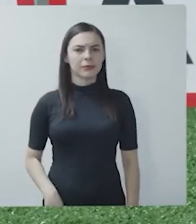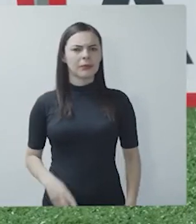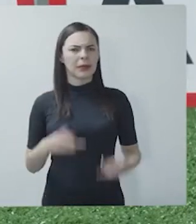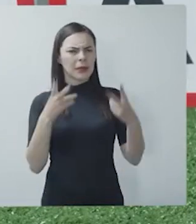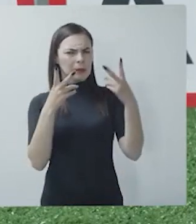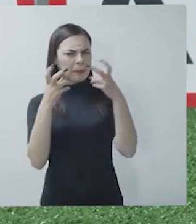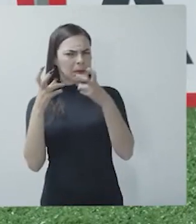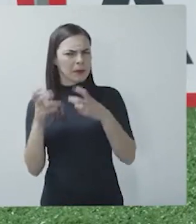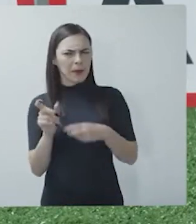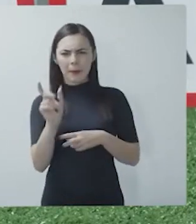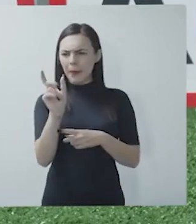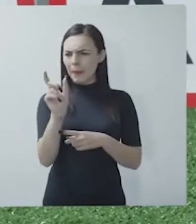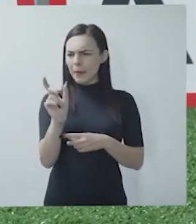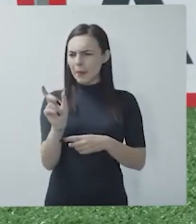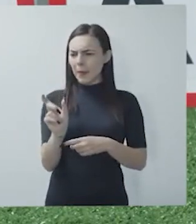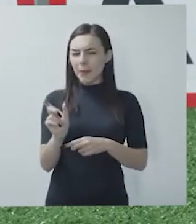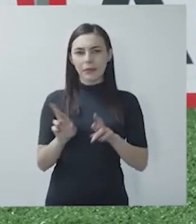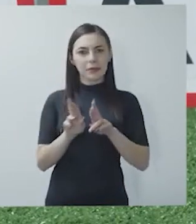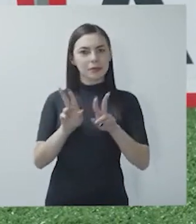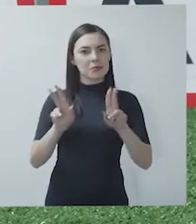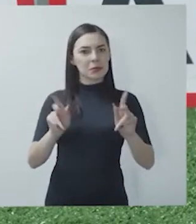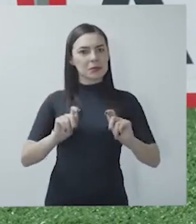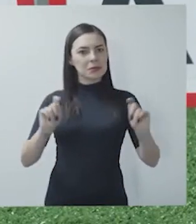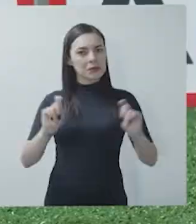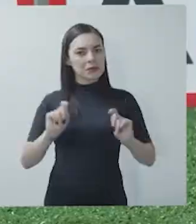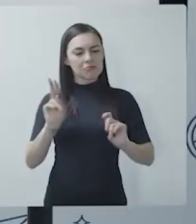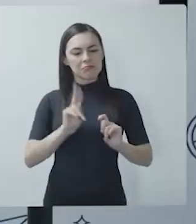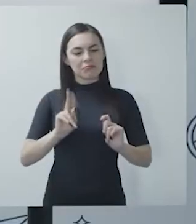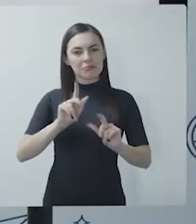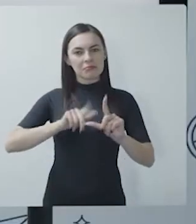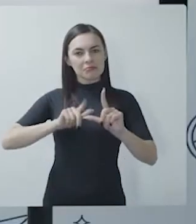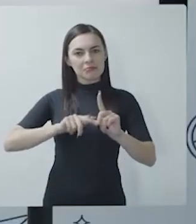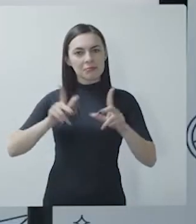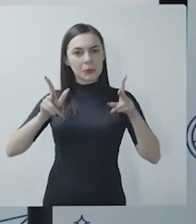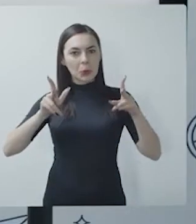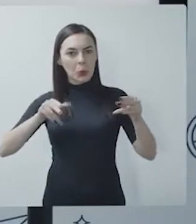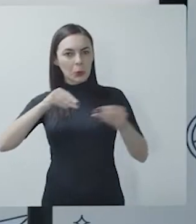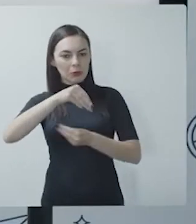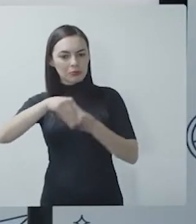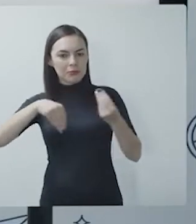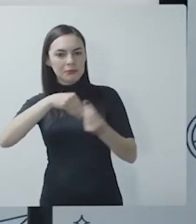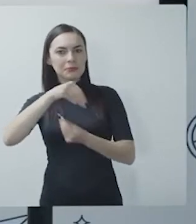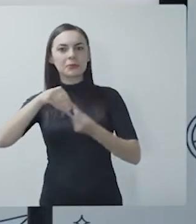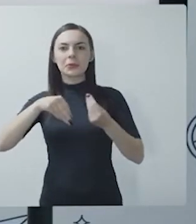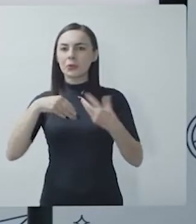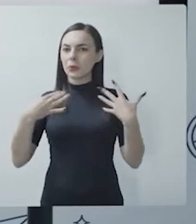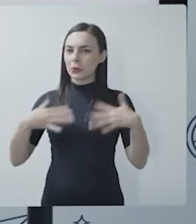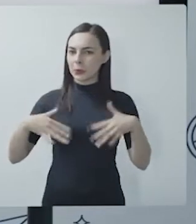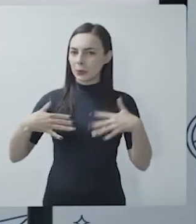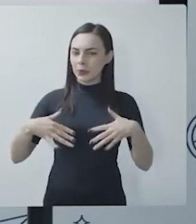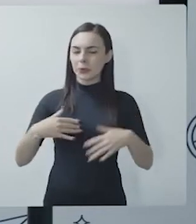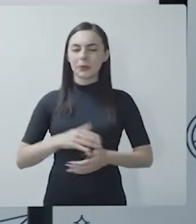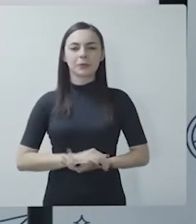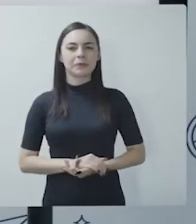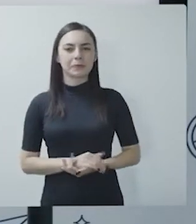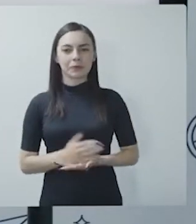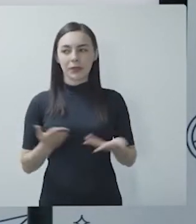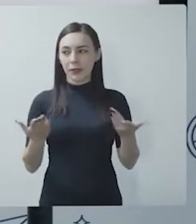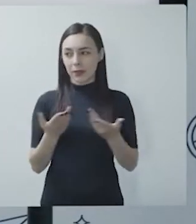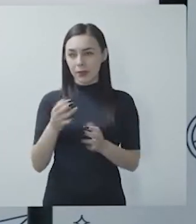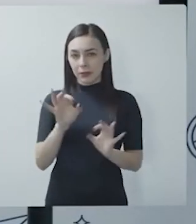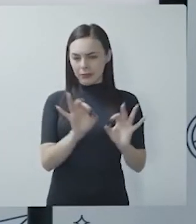Viram quantas palavras a gente pode montar com todas essas letras aqui? Muitas palavras. Vamos colocar